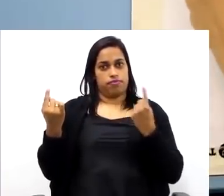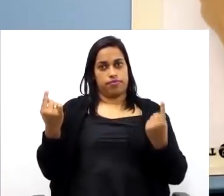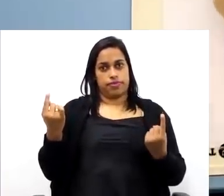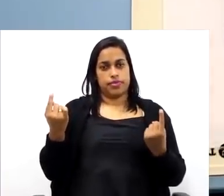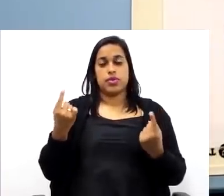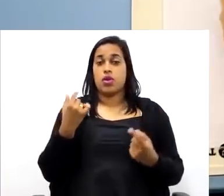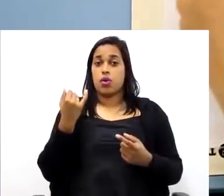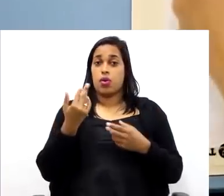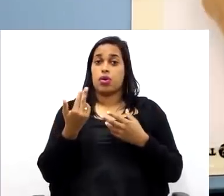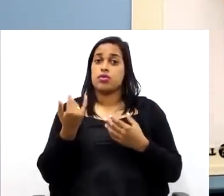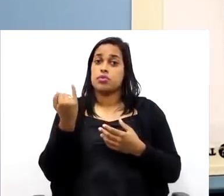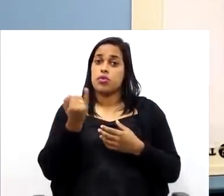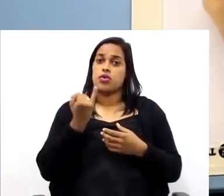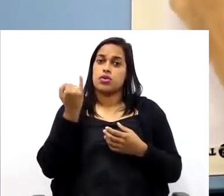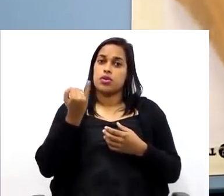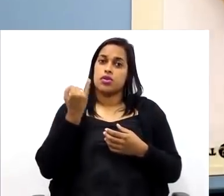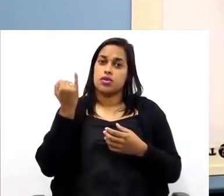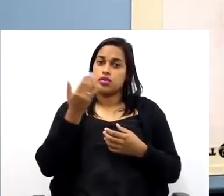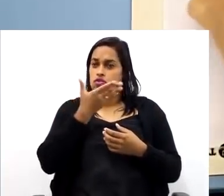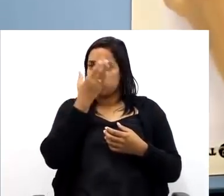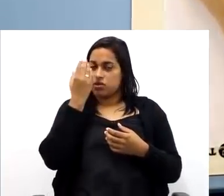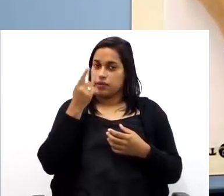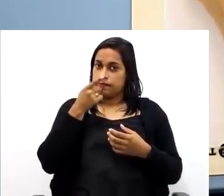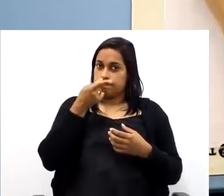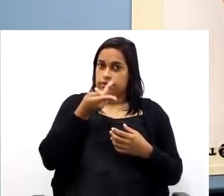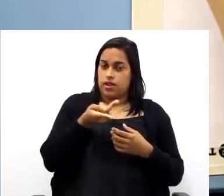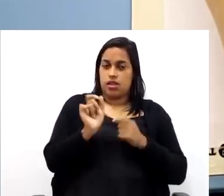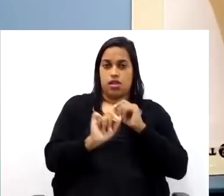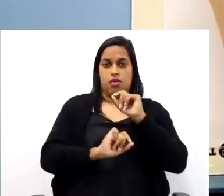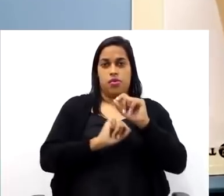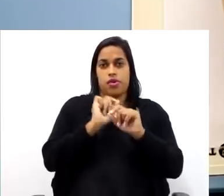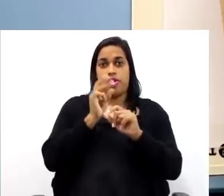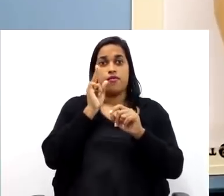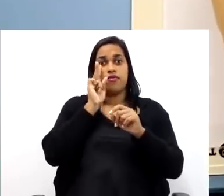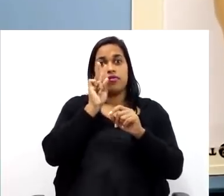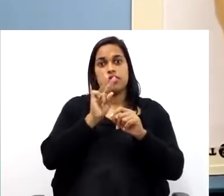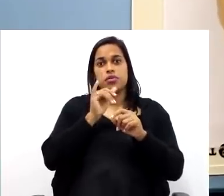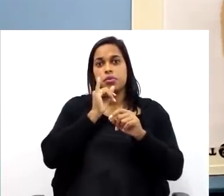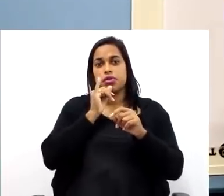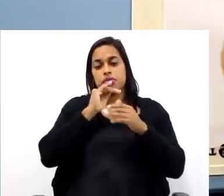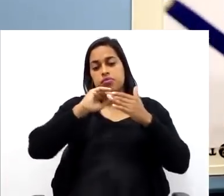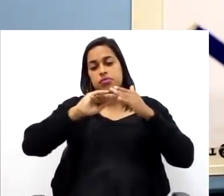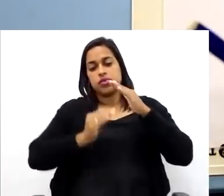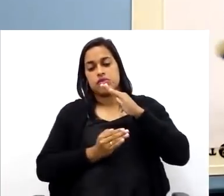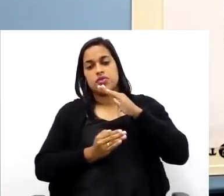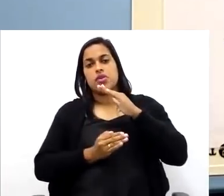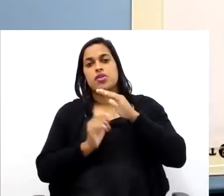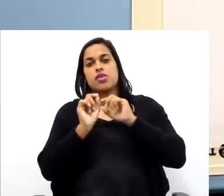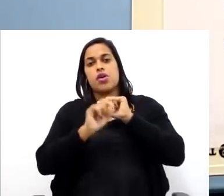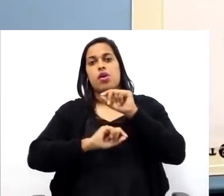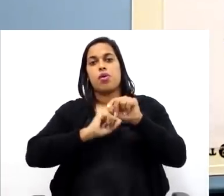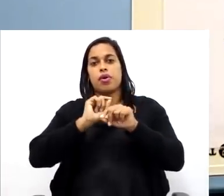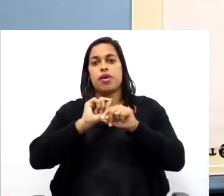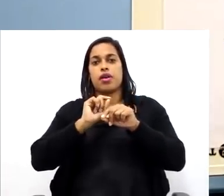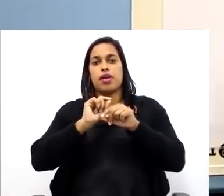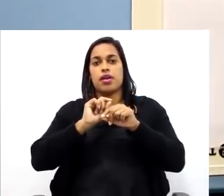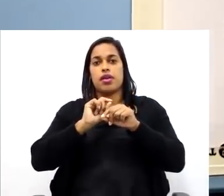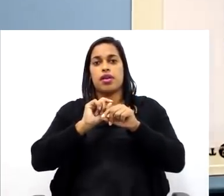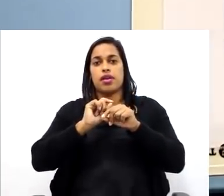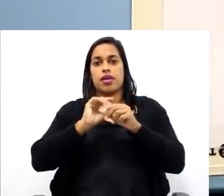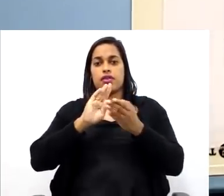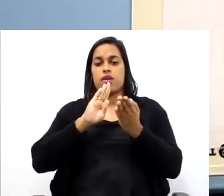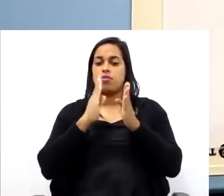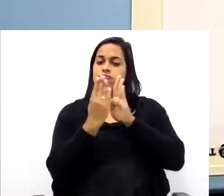importante que eu esqueci de falar é que a vista inferior, ela é como se fosse um rebatimento da vista superior.